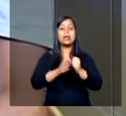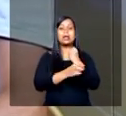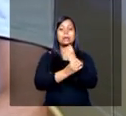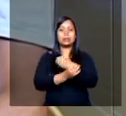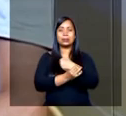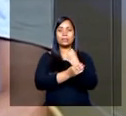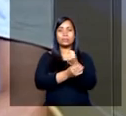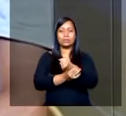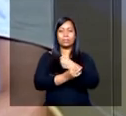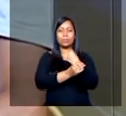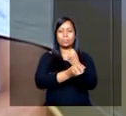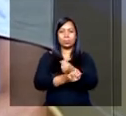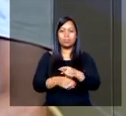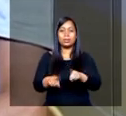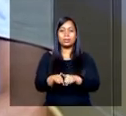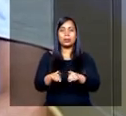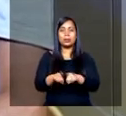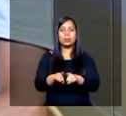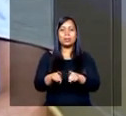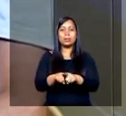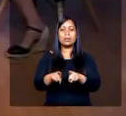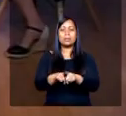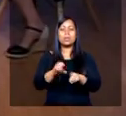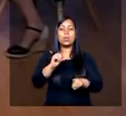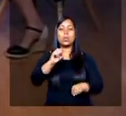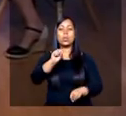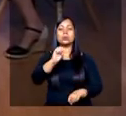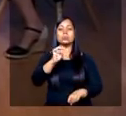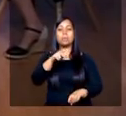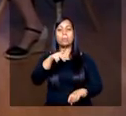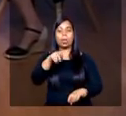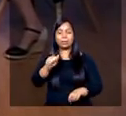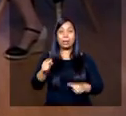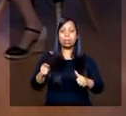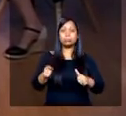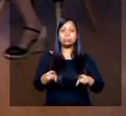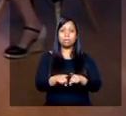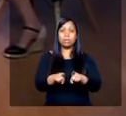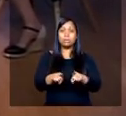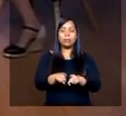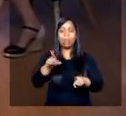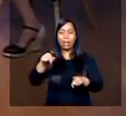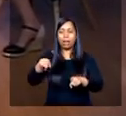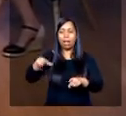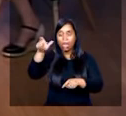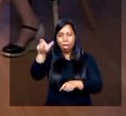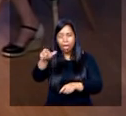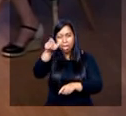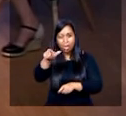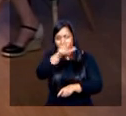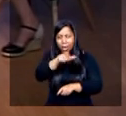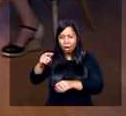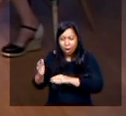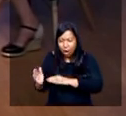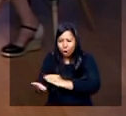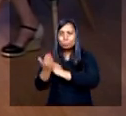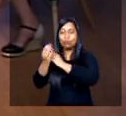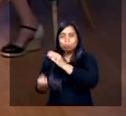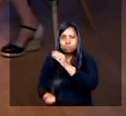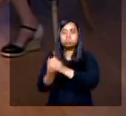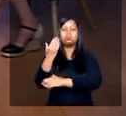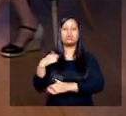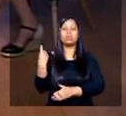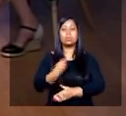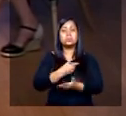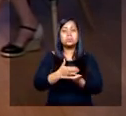fisioterapeuta, osteopata e a primeira secretária e uma das fundadoras desse projeto. Como a gente já começa sempre aqui, Cláudia